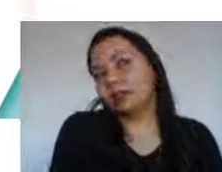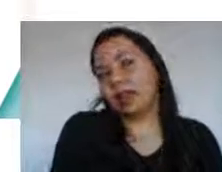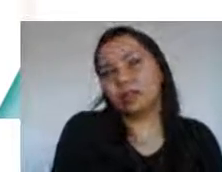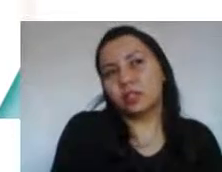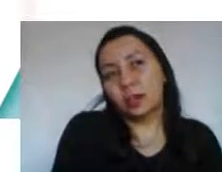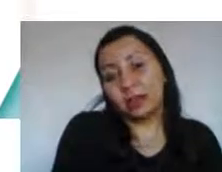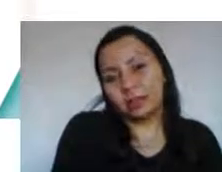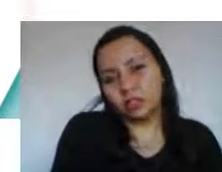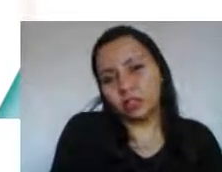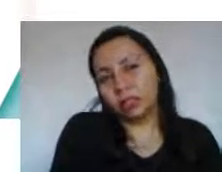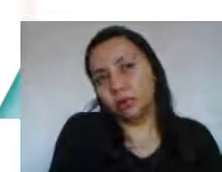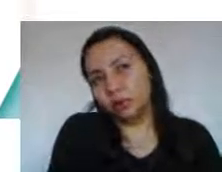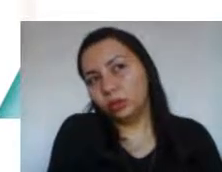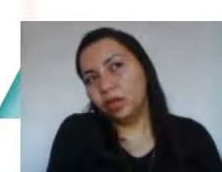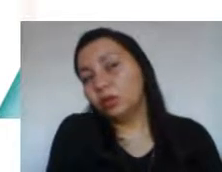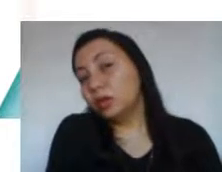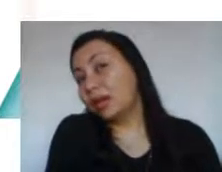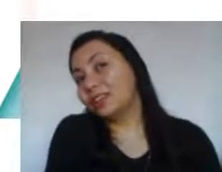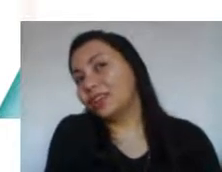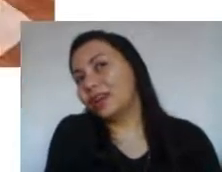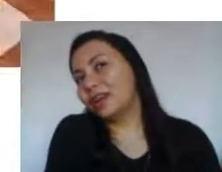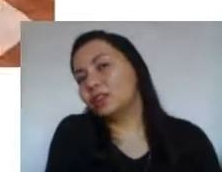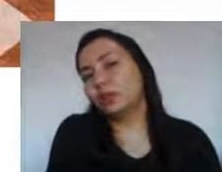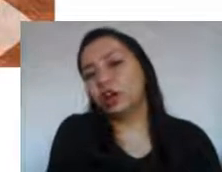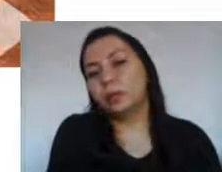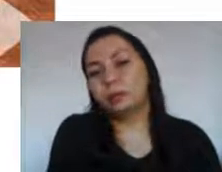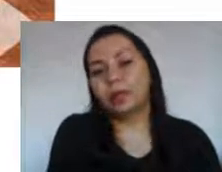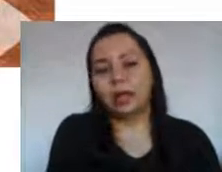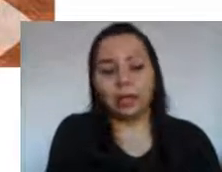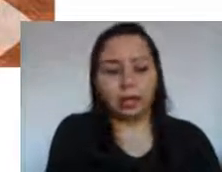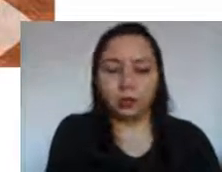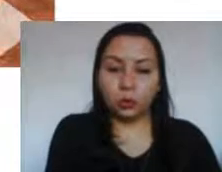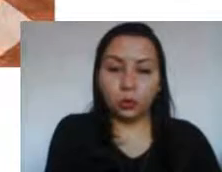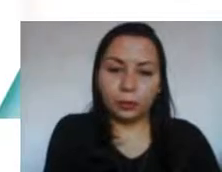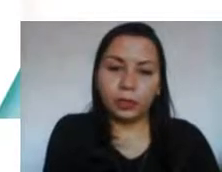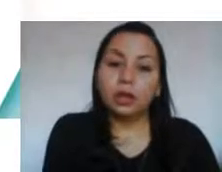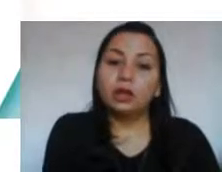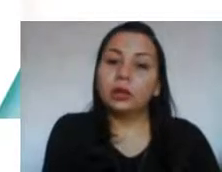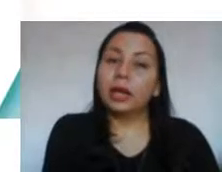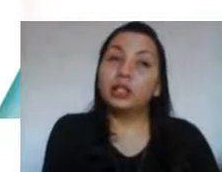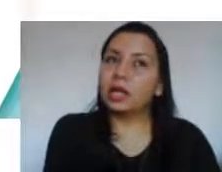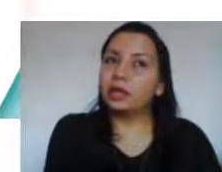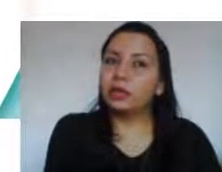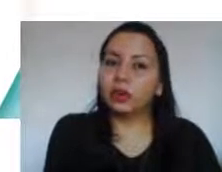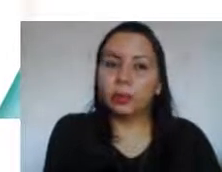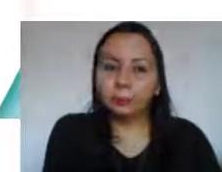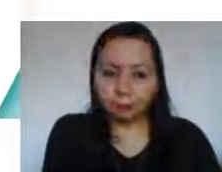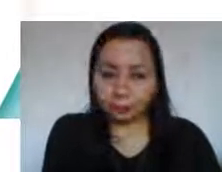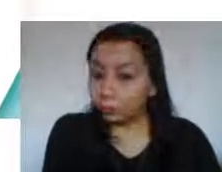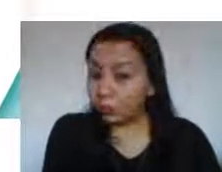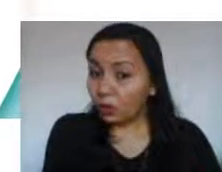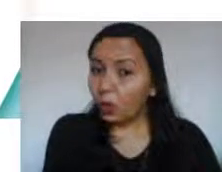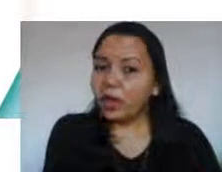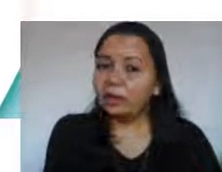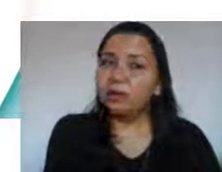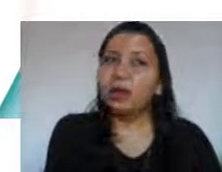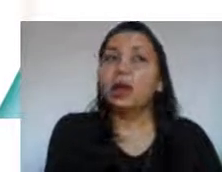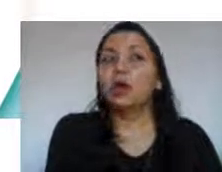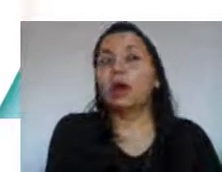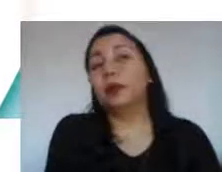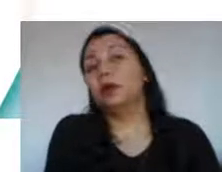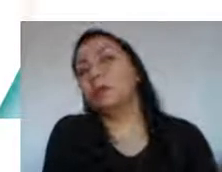em estar mais retirando do que retirar de forma, do que retirar de forma